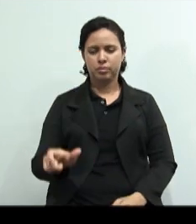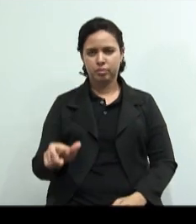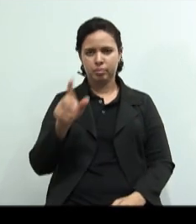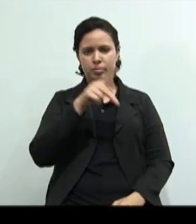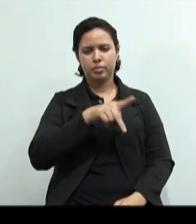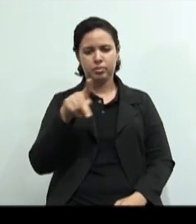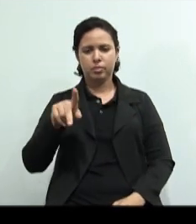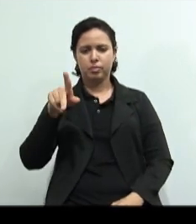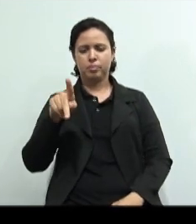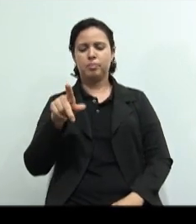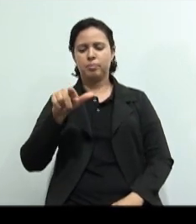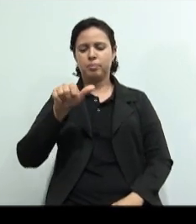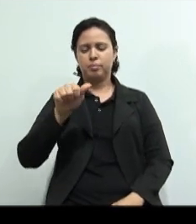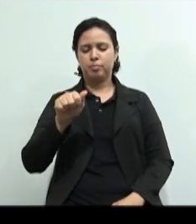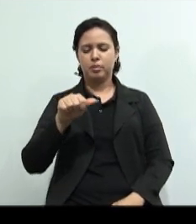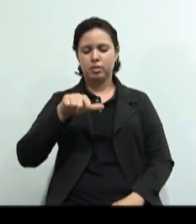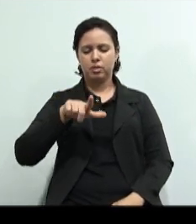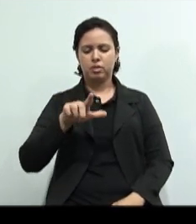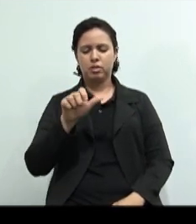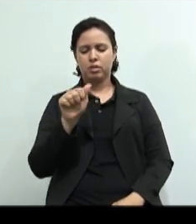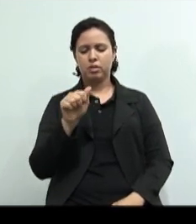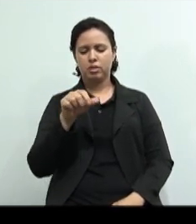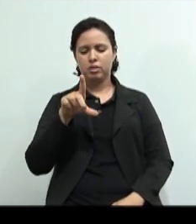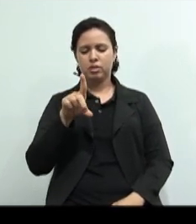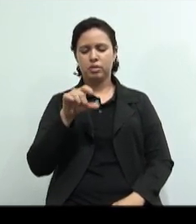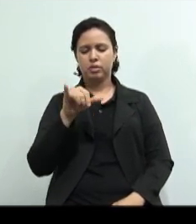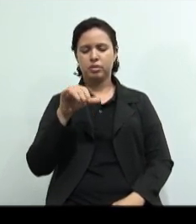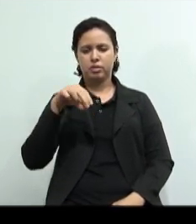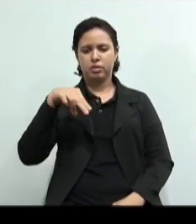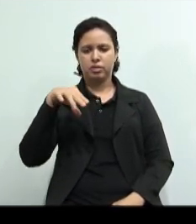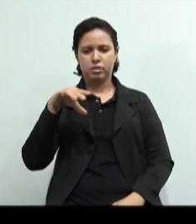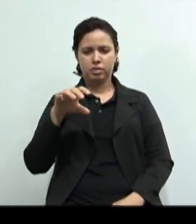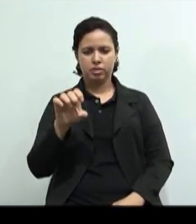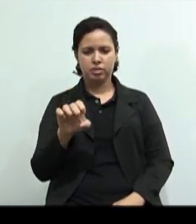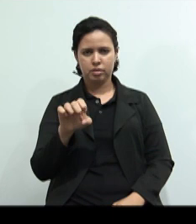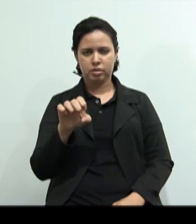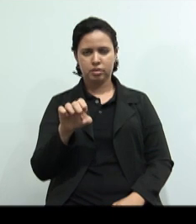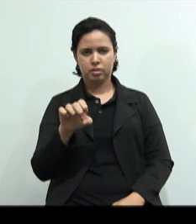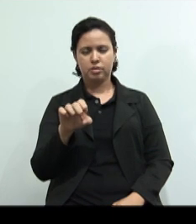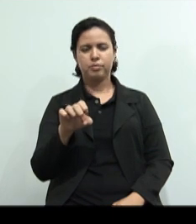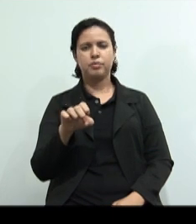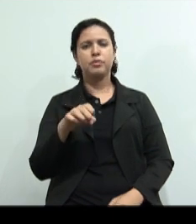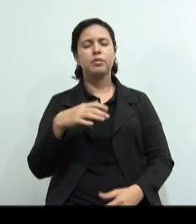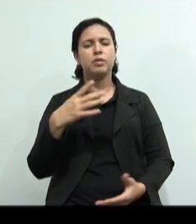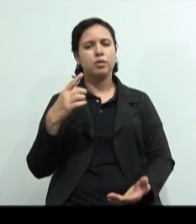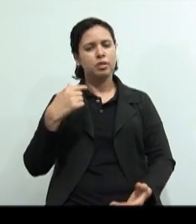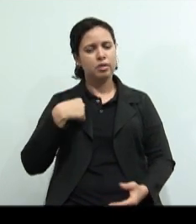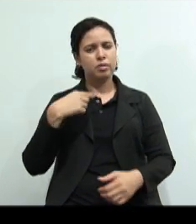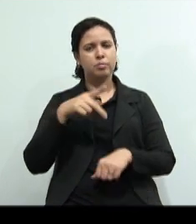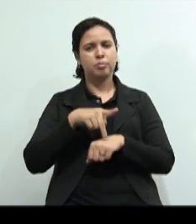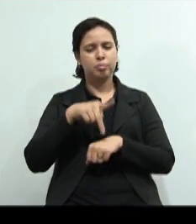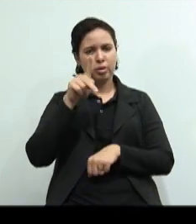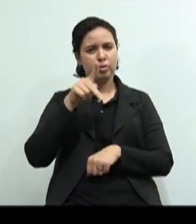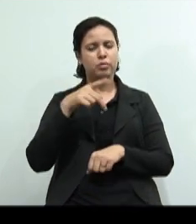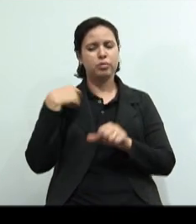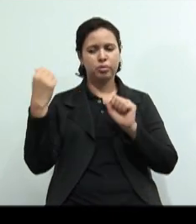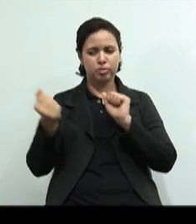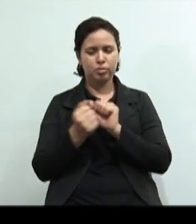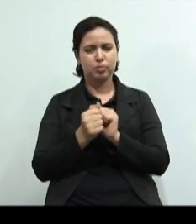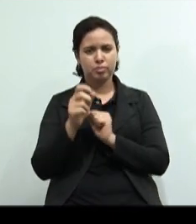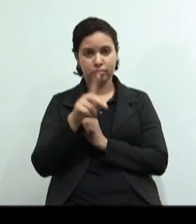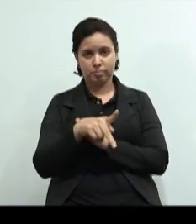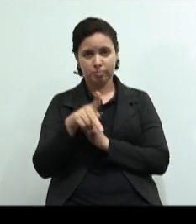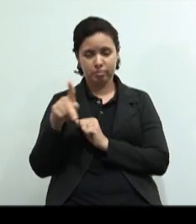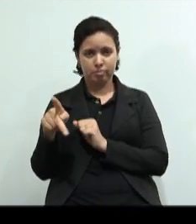eu tenho o maior orgulho de dizer que ele foi professor, meu professor na pós que eu fiz sobre qualidade. E é tão bom a gente ver,